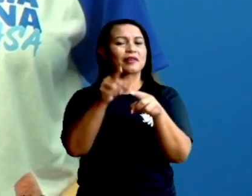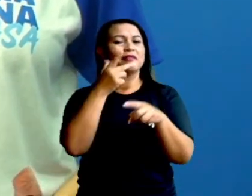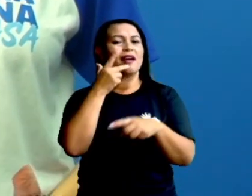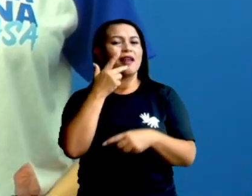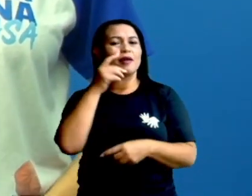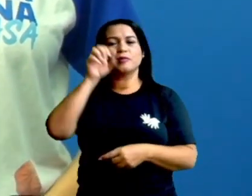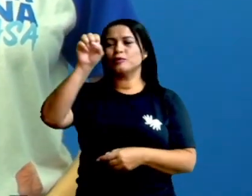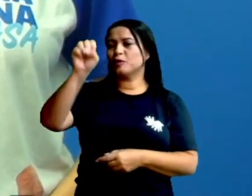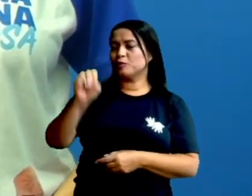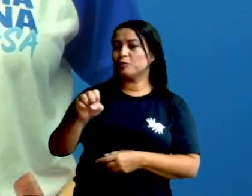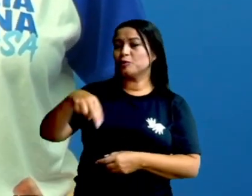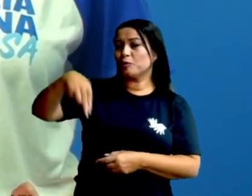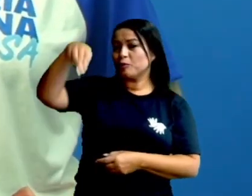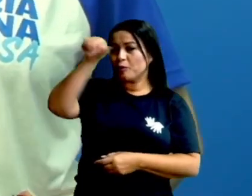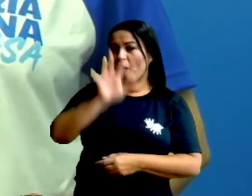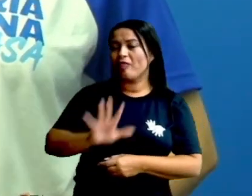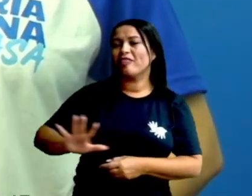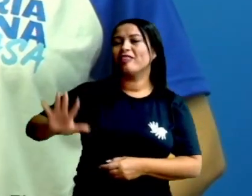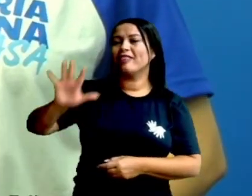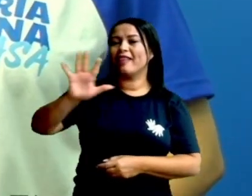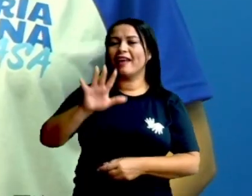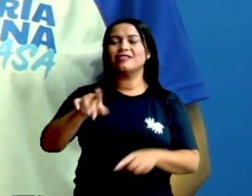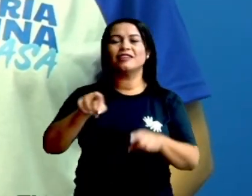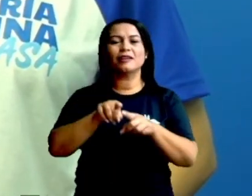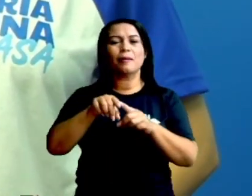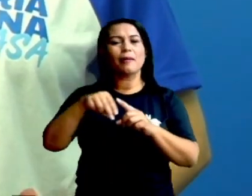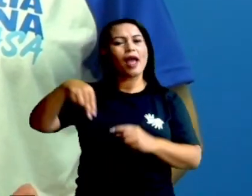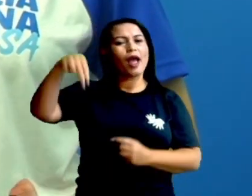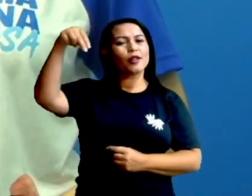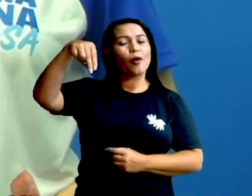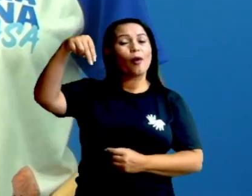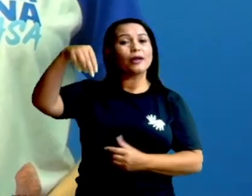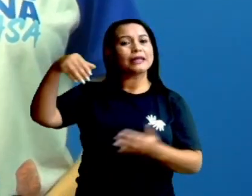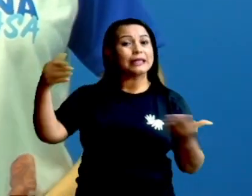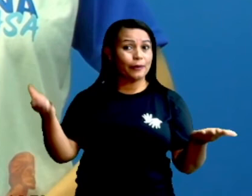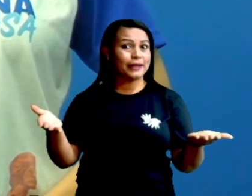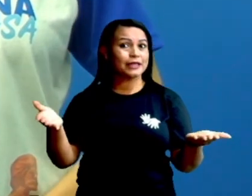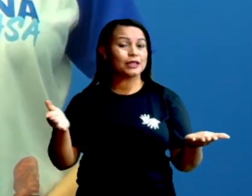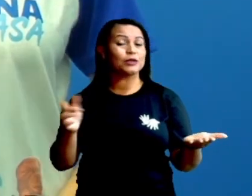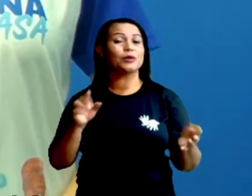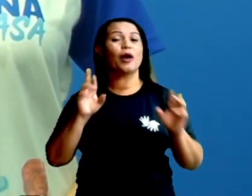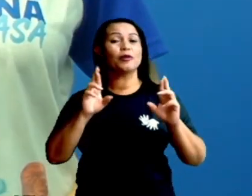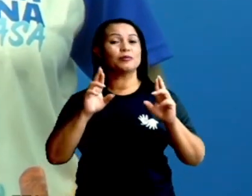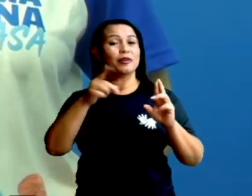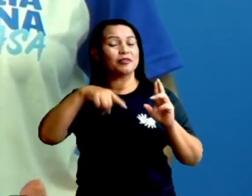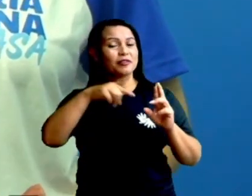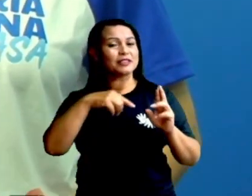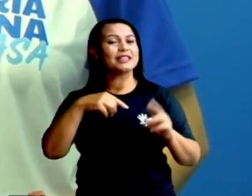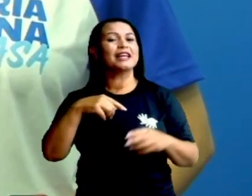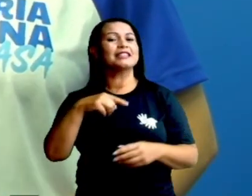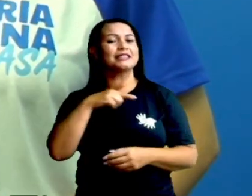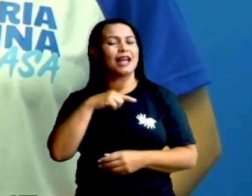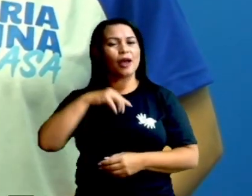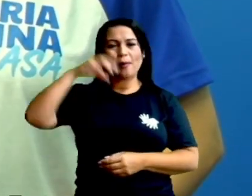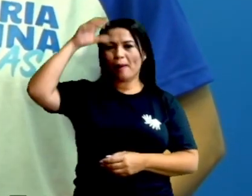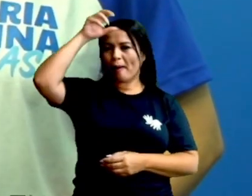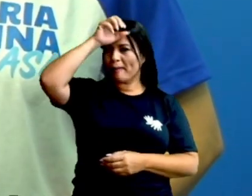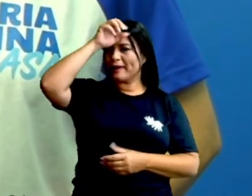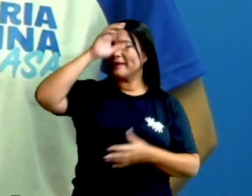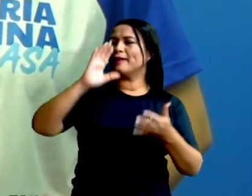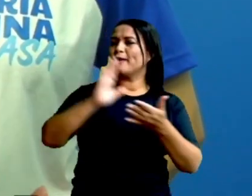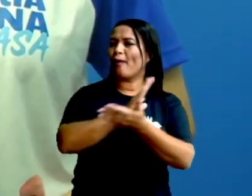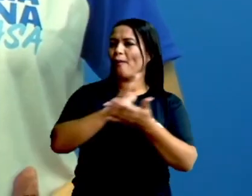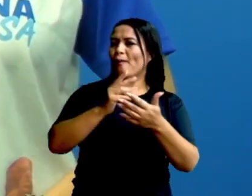sobre a região sua região Nordeste a região norte Então é isso espero que todos tenham aprendido